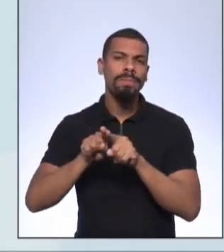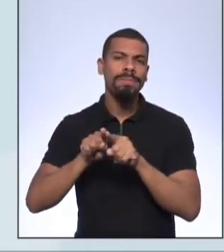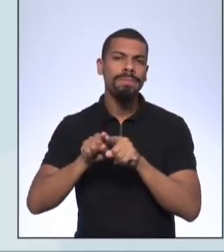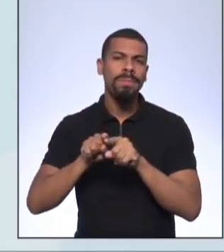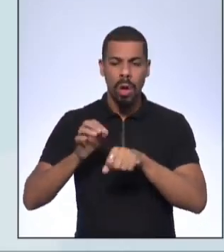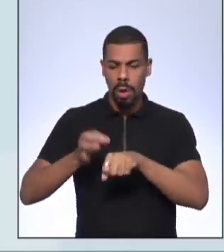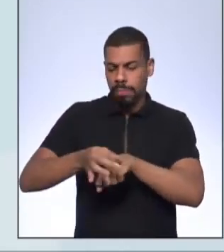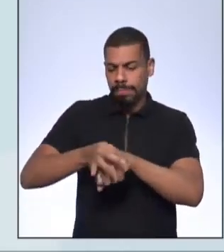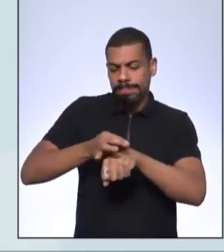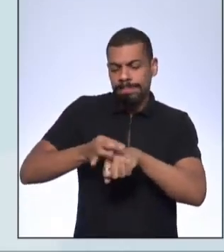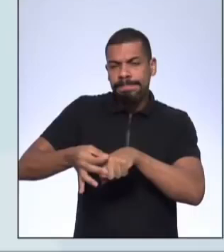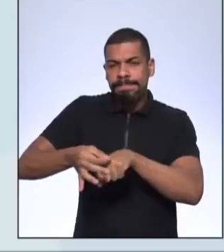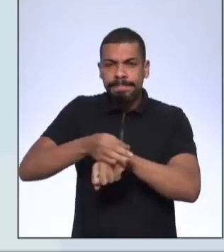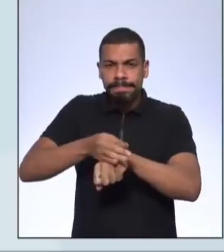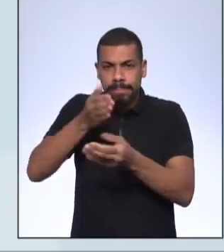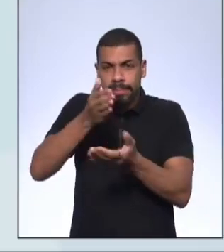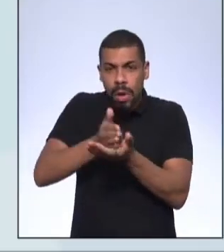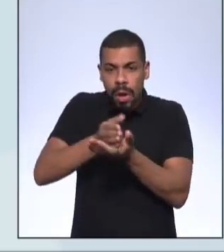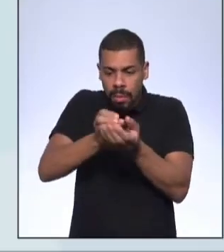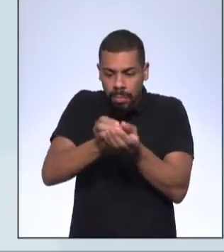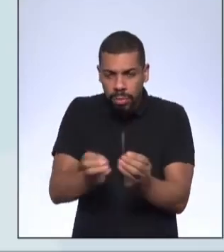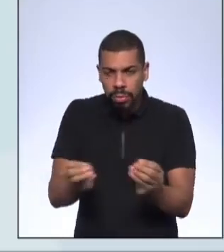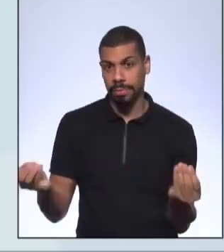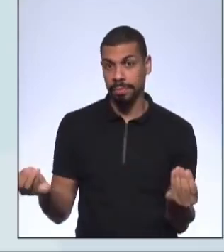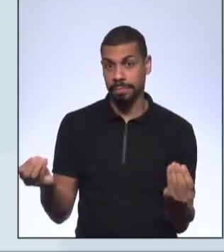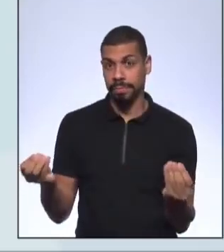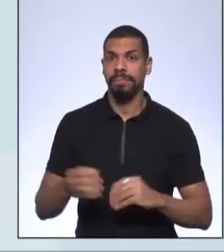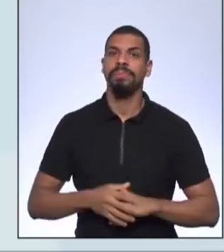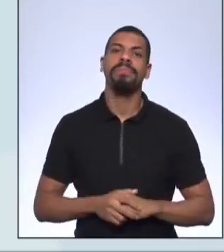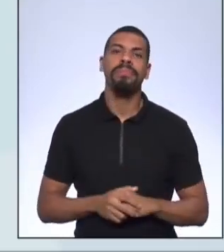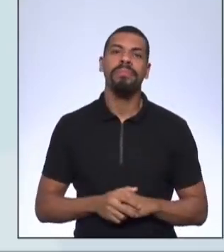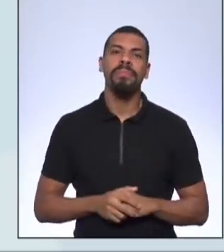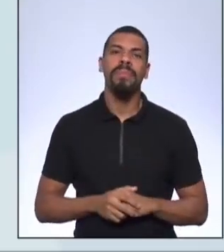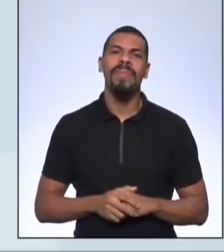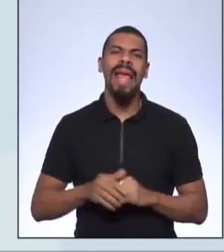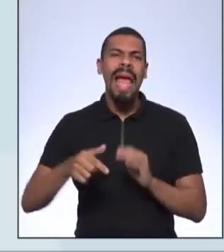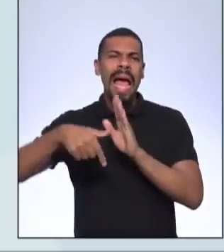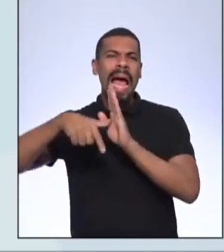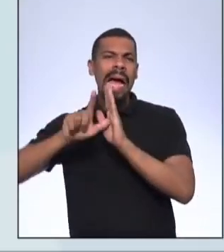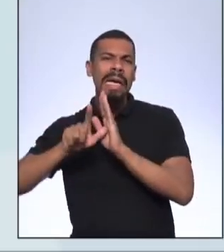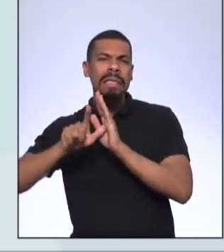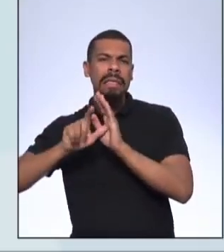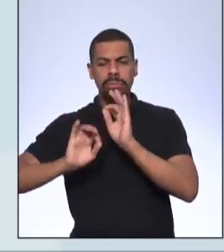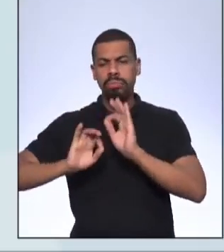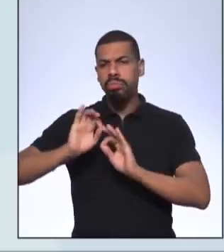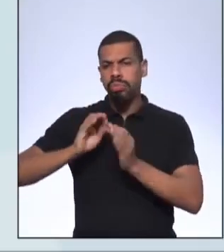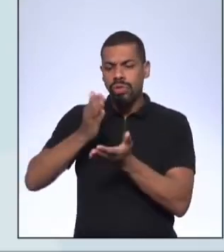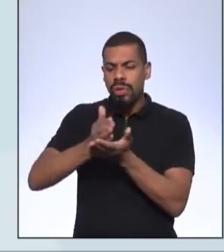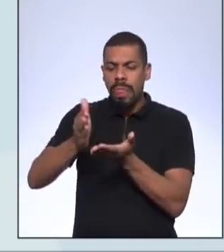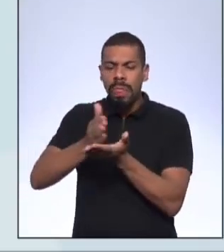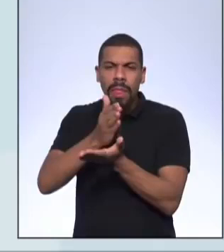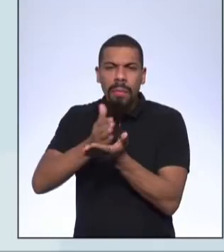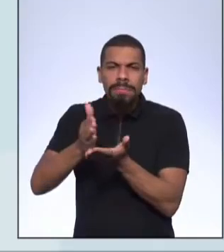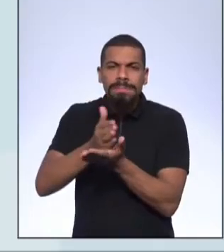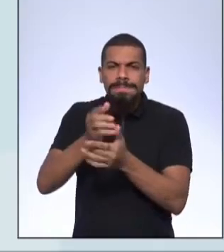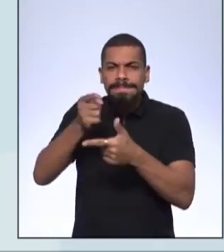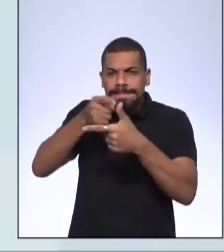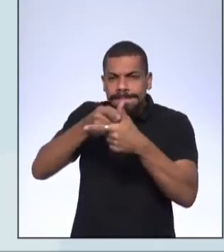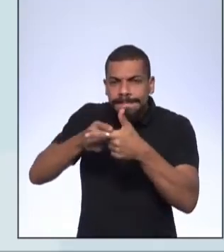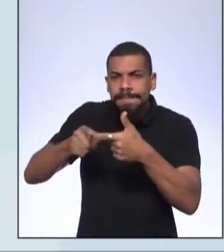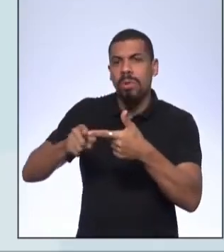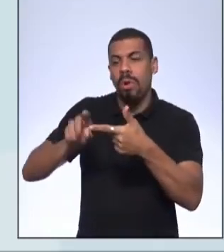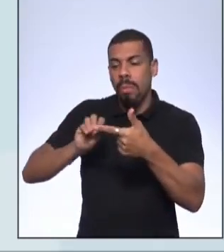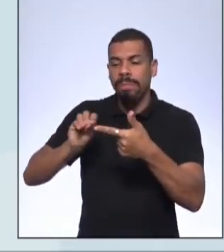mitose, de divisão celular. Então, antes de se dividir, tá? Antes de passar para o processo de divisão, a célula ela